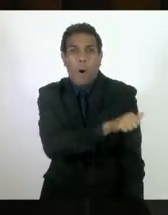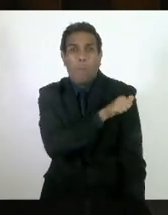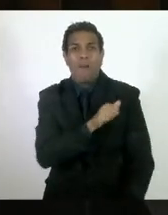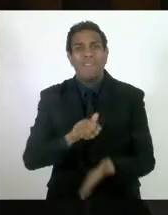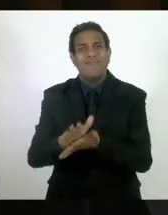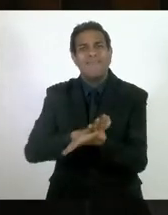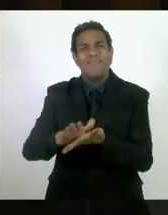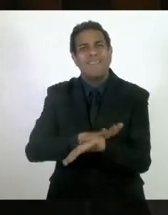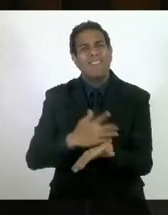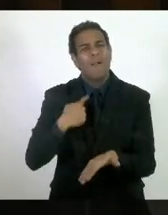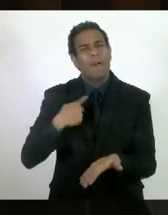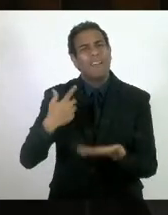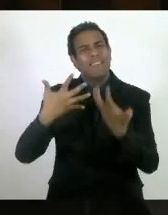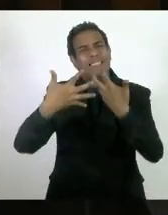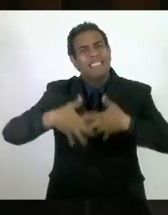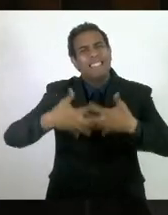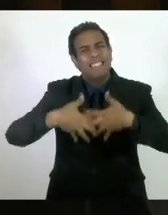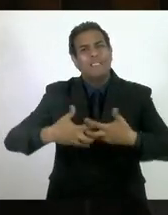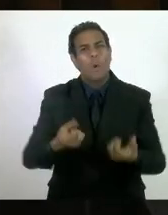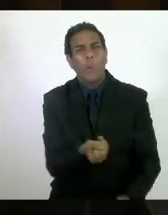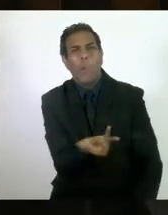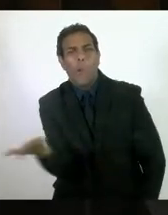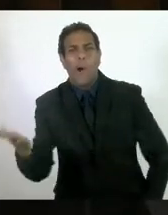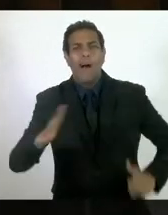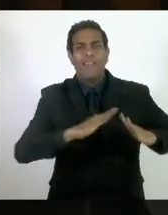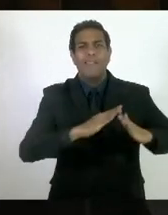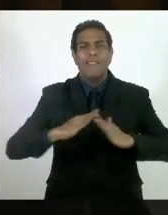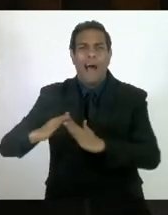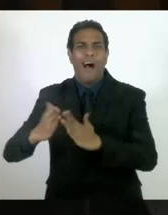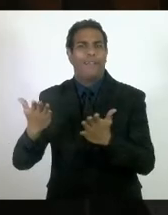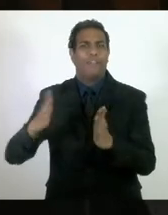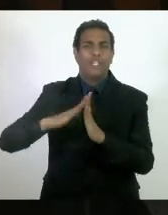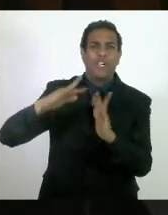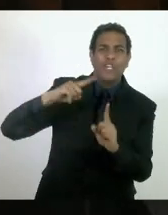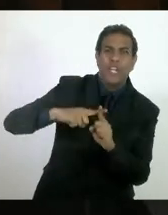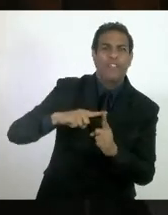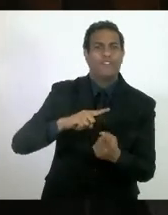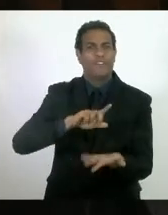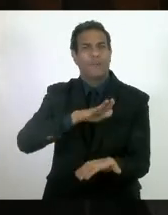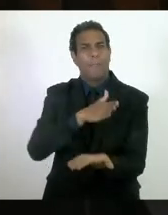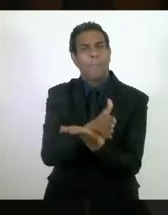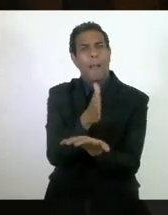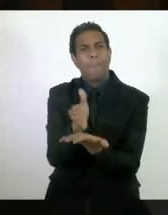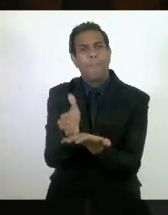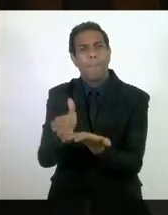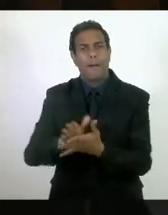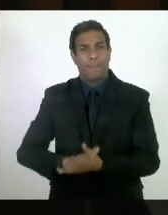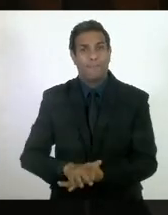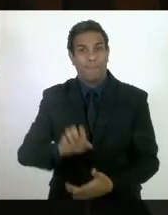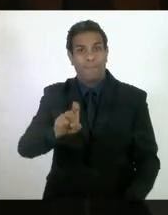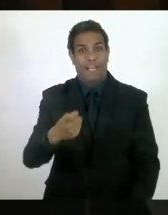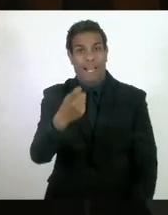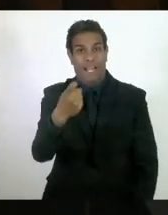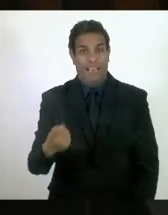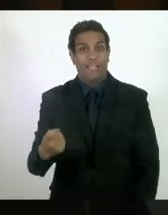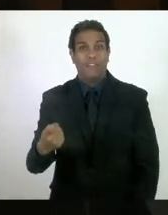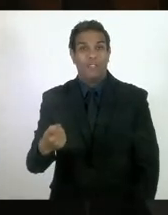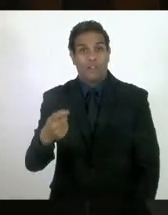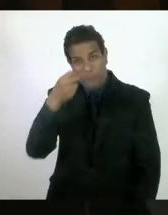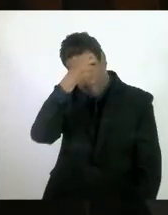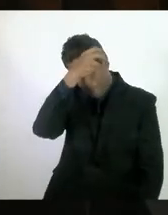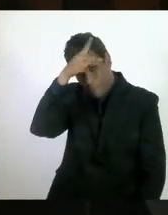e eu me pergunto todo dia quantos Imóveis o ex prefeito Crivella